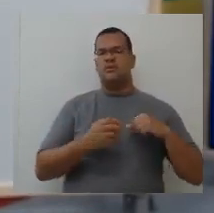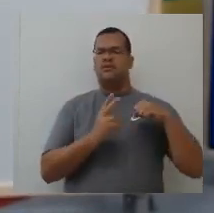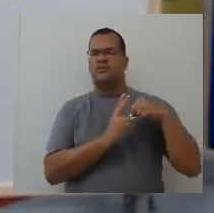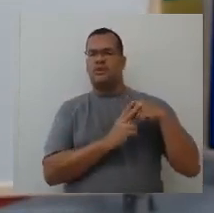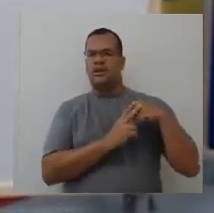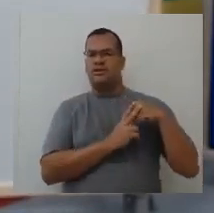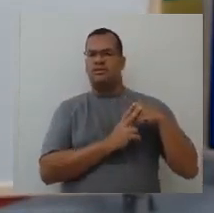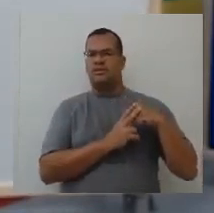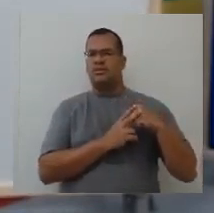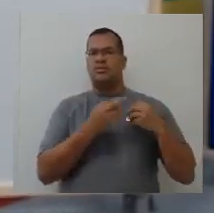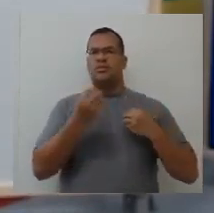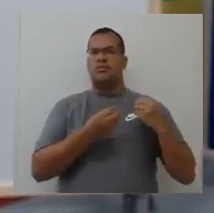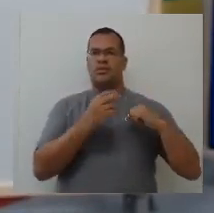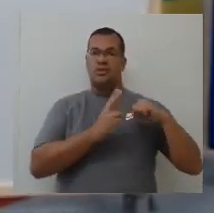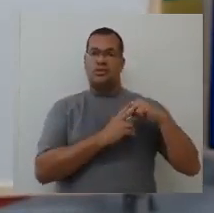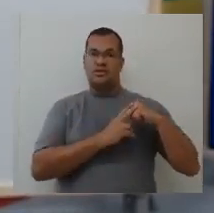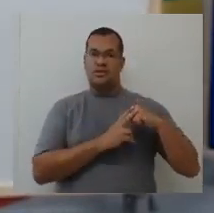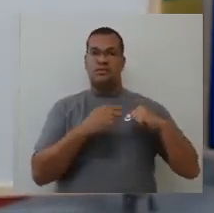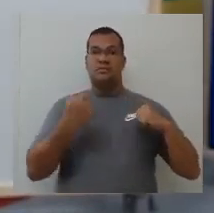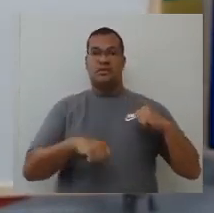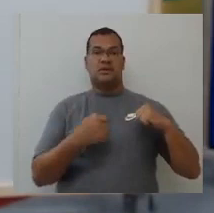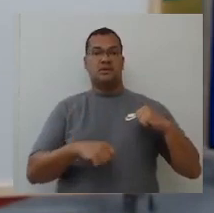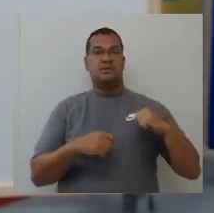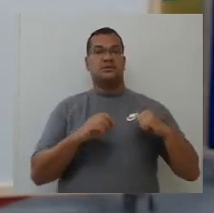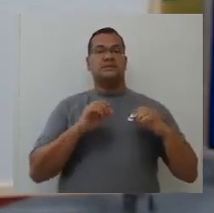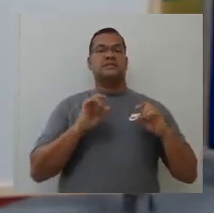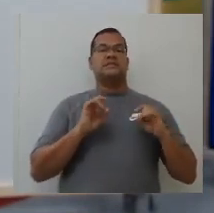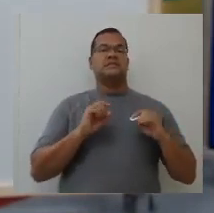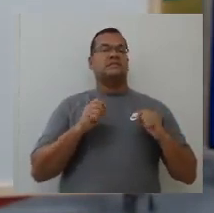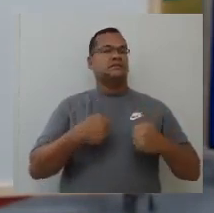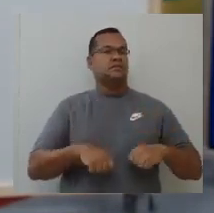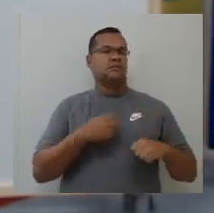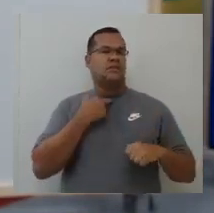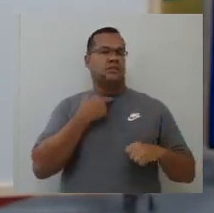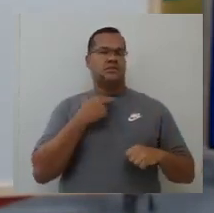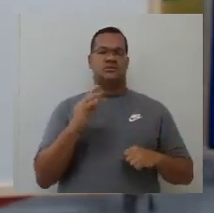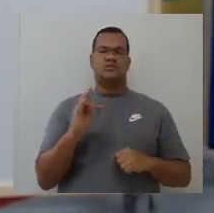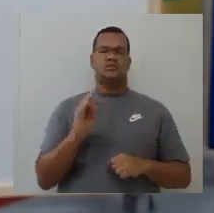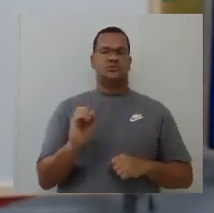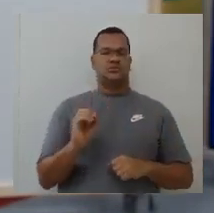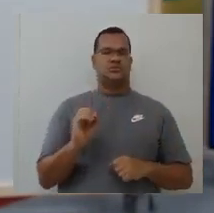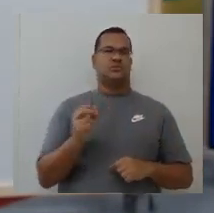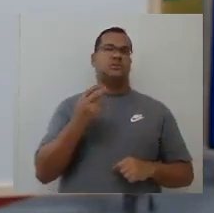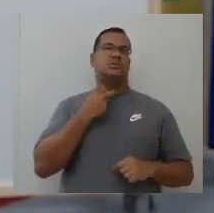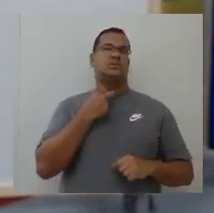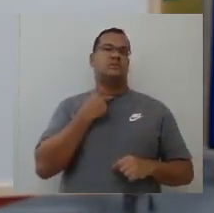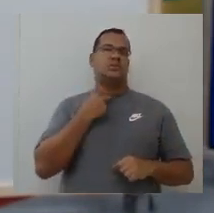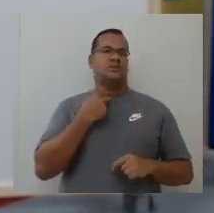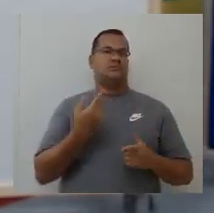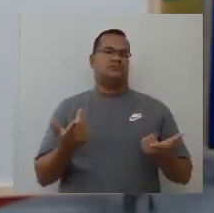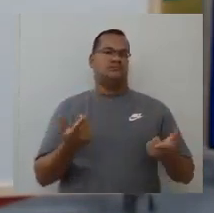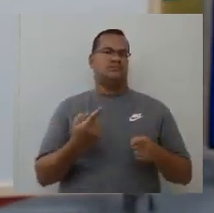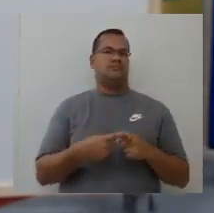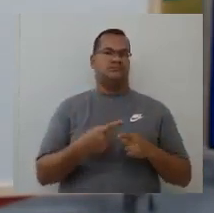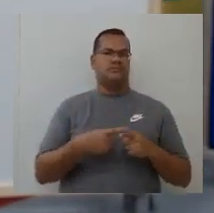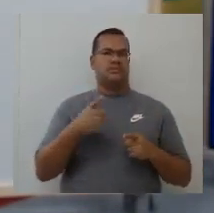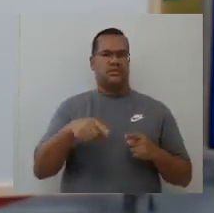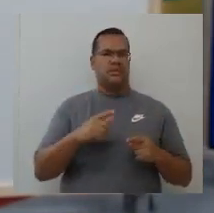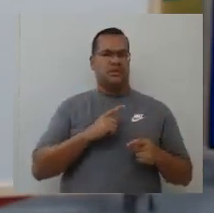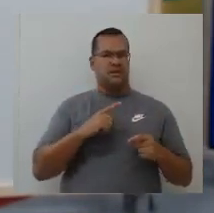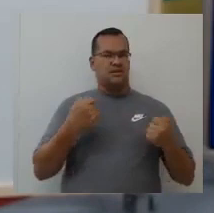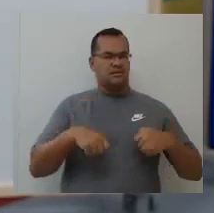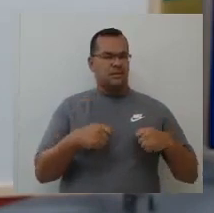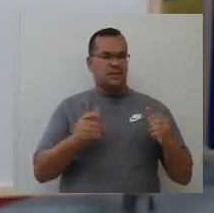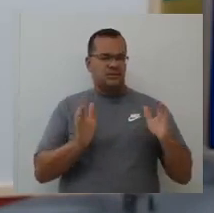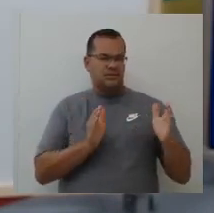Rafael? Esse verbo ele tem que vir no infinitivo, mas sem o to. Eu não posso colocar a partícula to. Por quê? Porque eu estou conjugando. Lembra que tempo